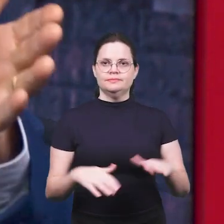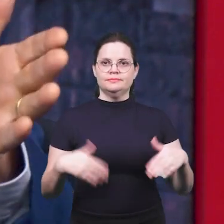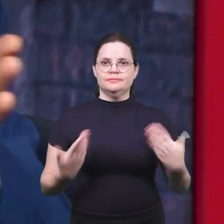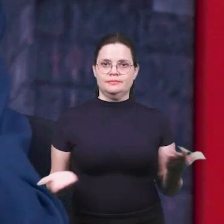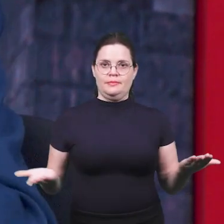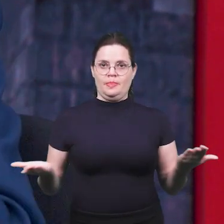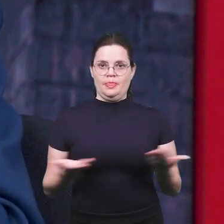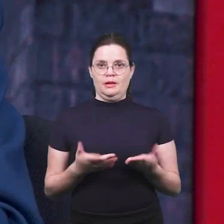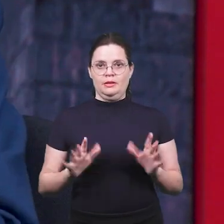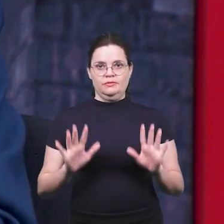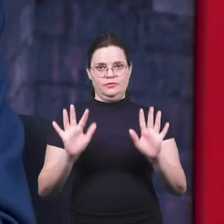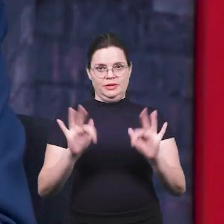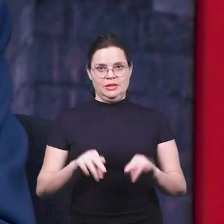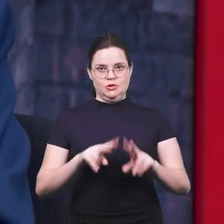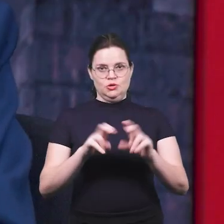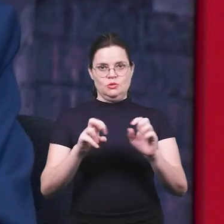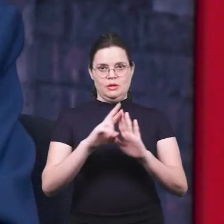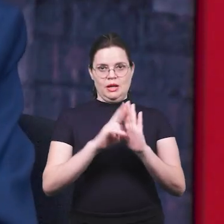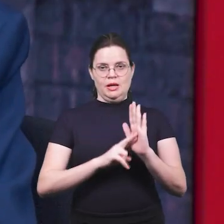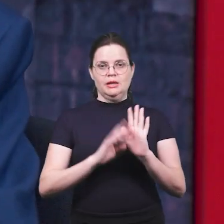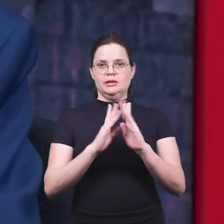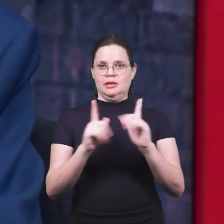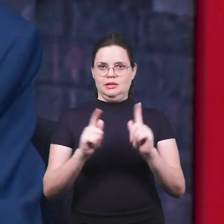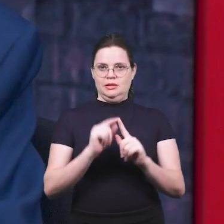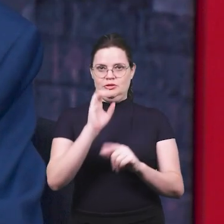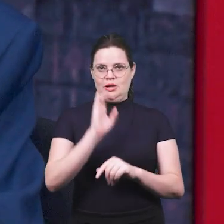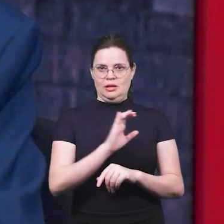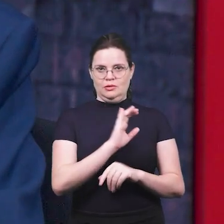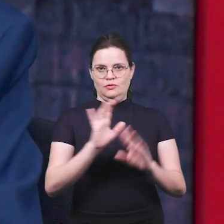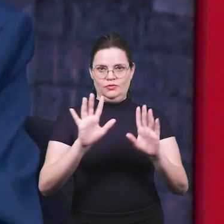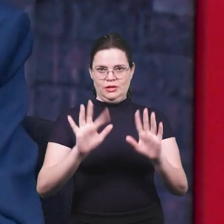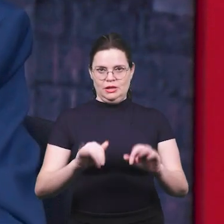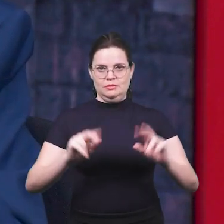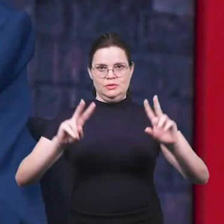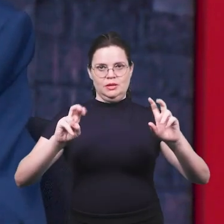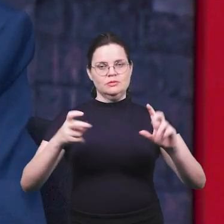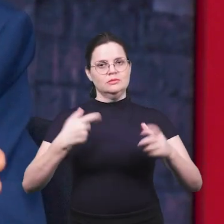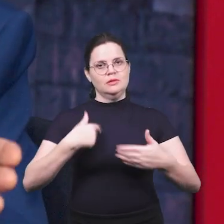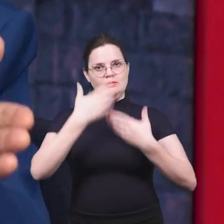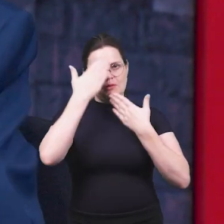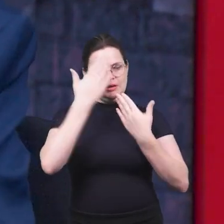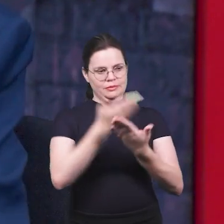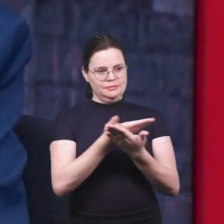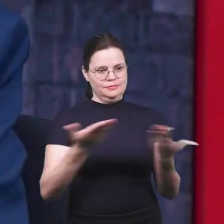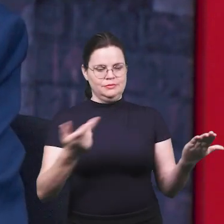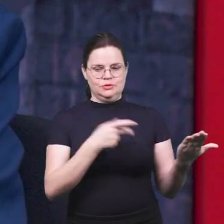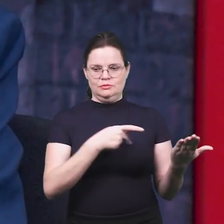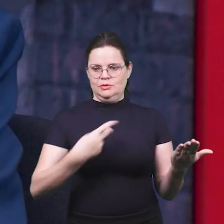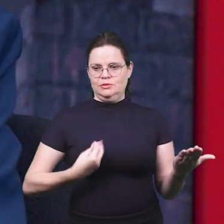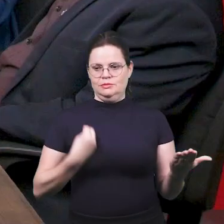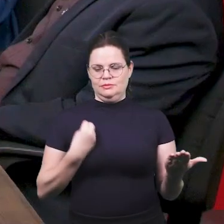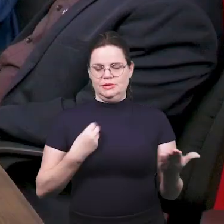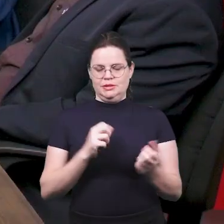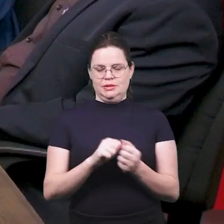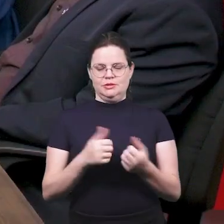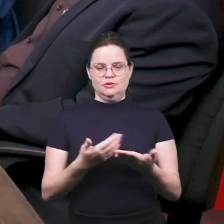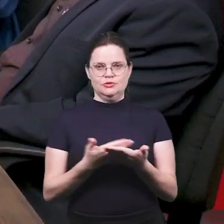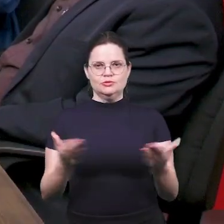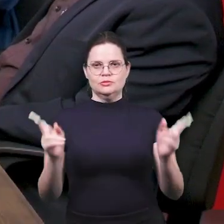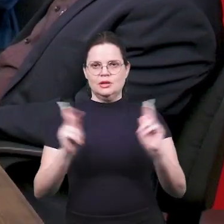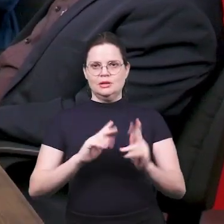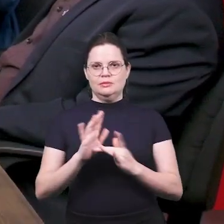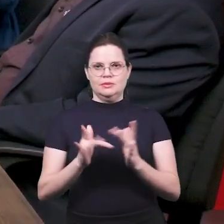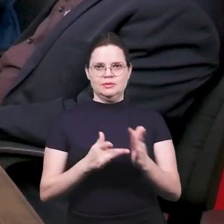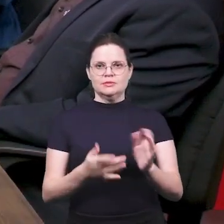nós encerramos aqui com os dogmas da igreja, agradecendo aqui a presença dos nossos companheiros que fazem parte da mesa. Amém.